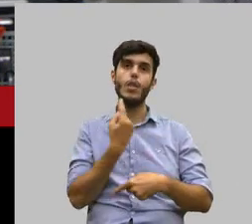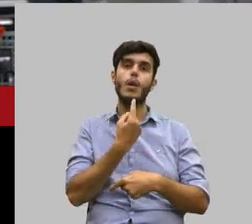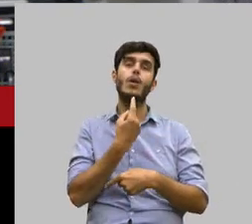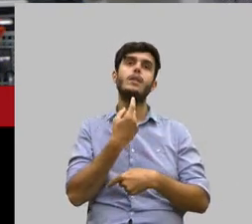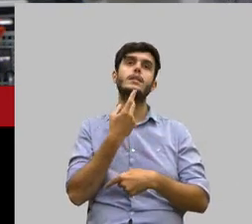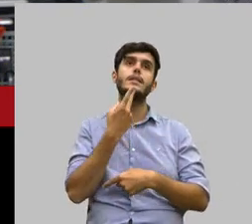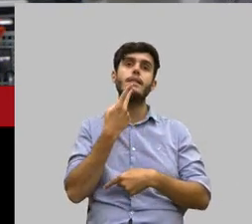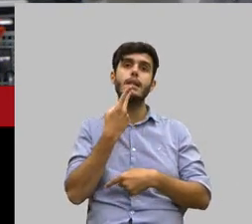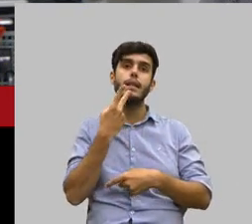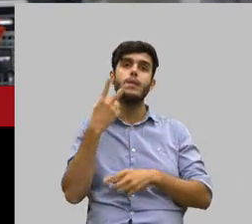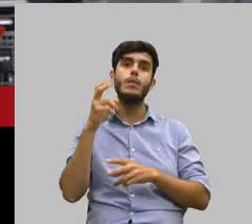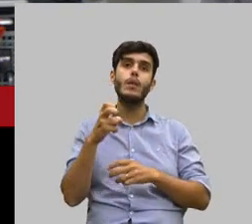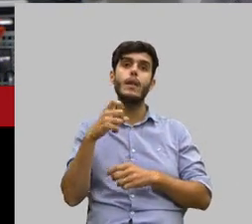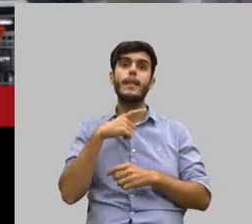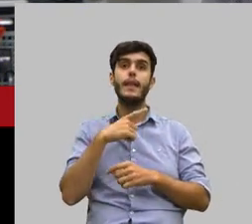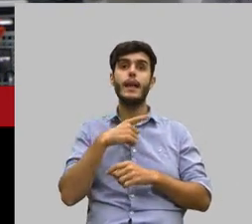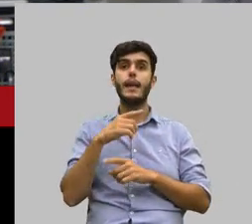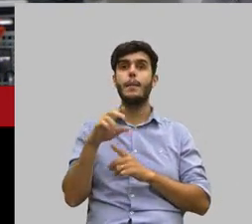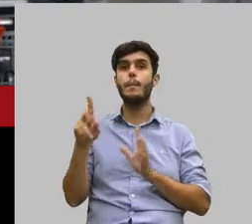sobre ter uma